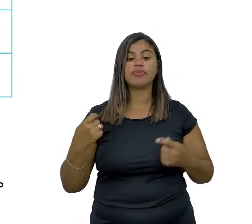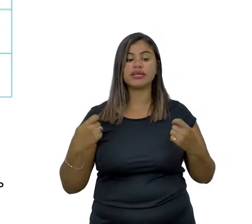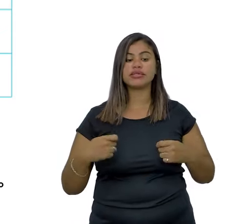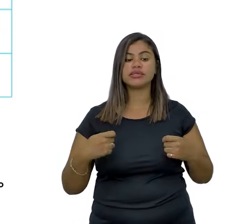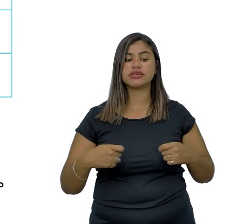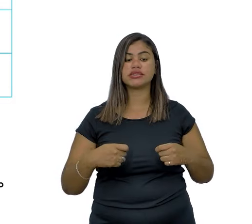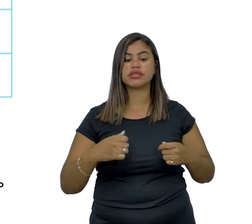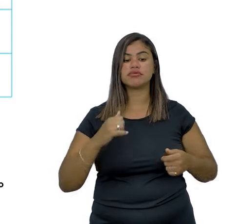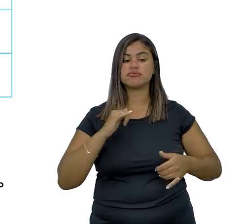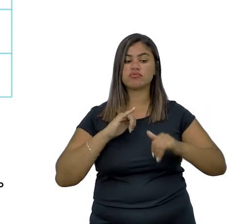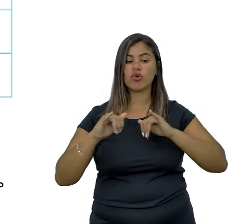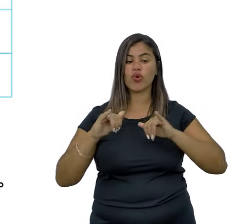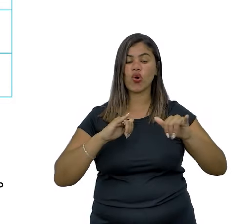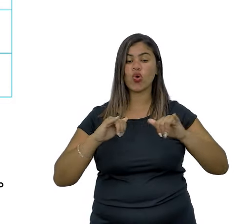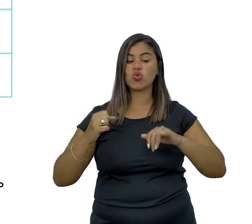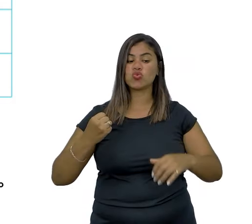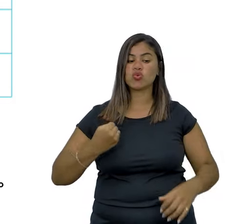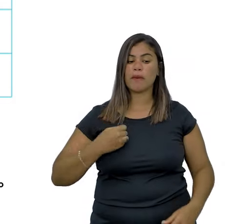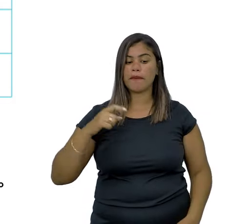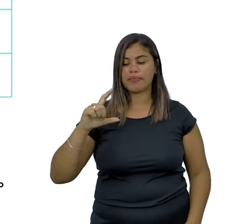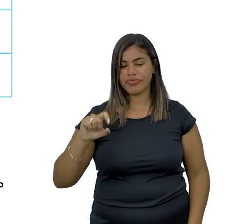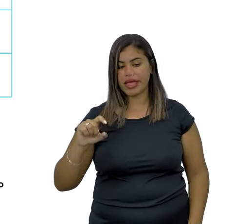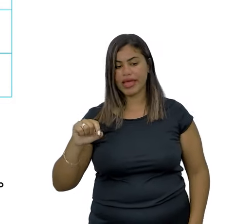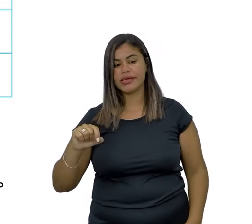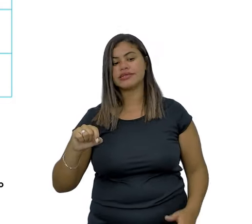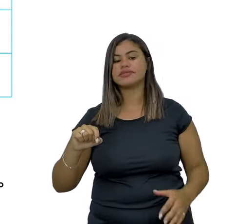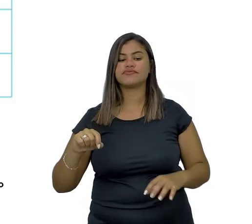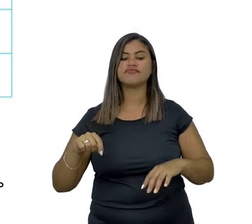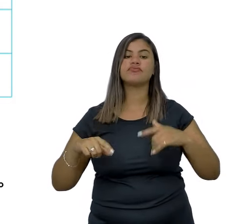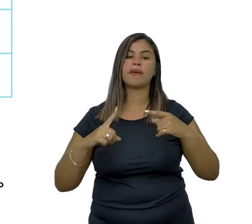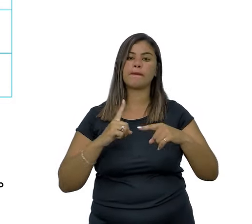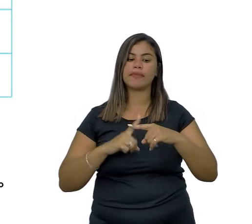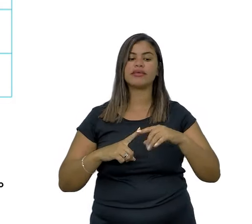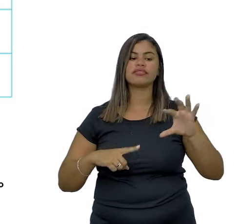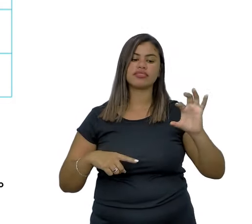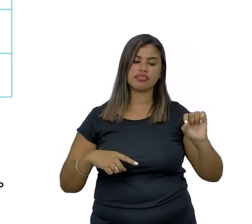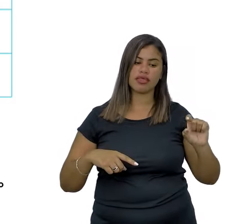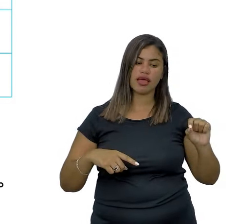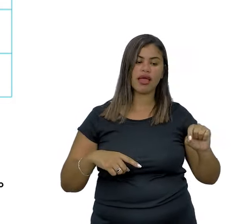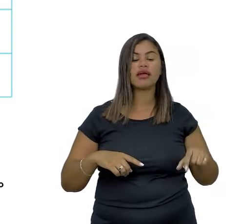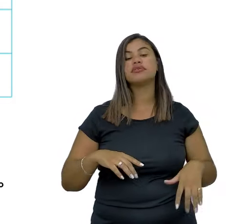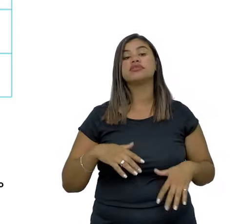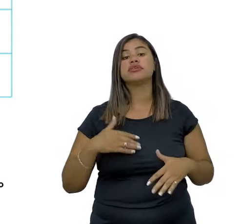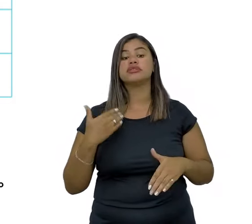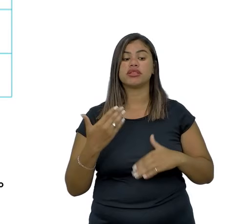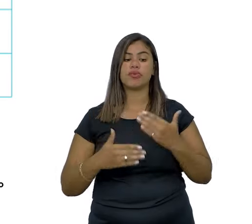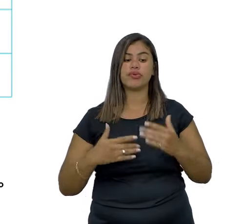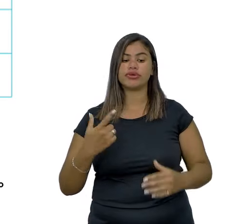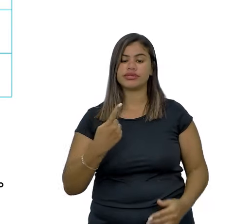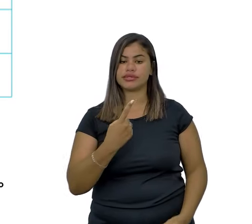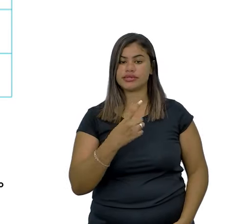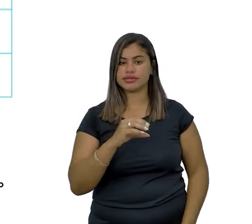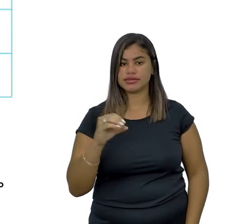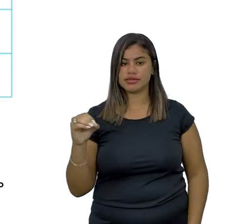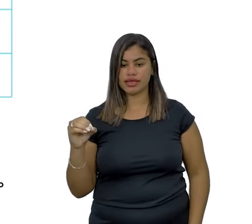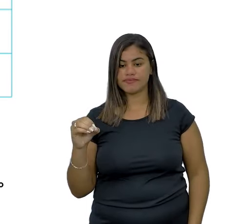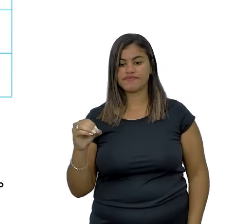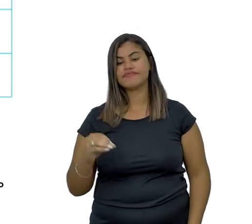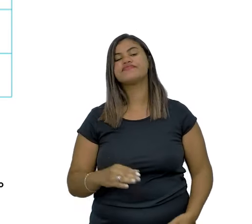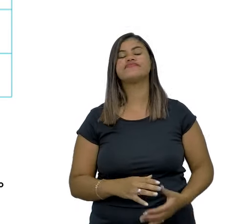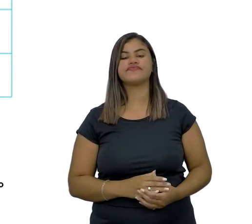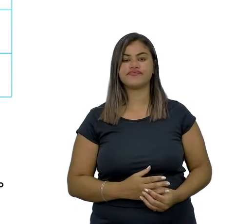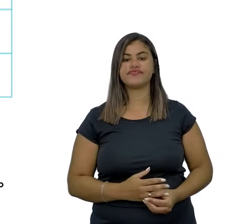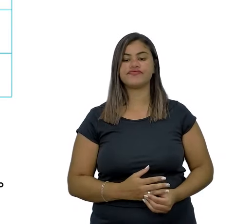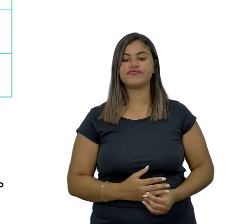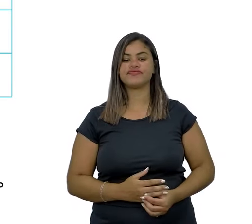do número 10, né? E depois de 100 em 100, a partir do número 100, né? E